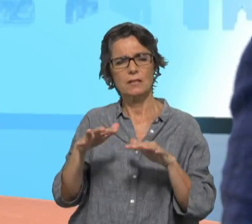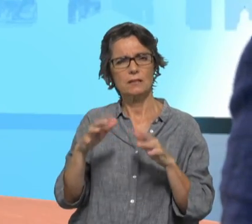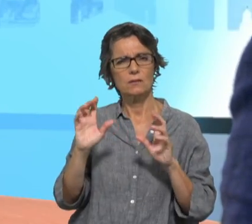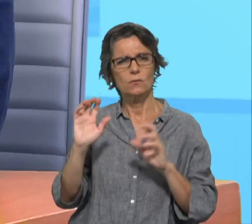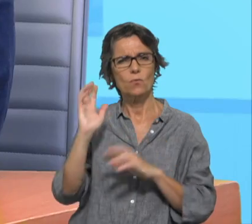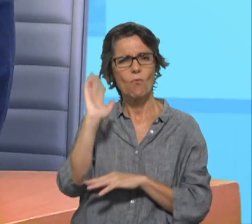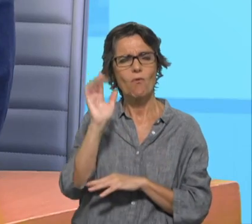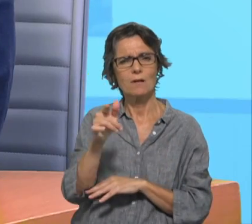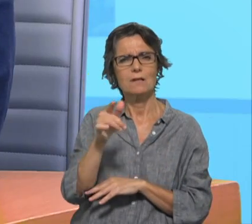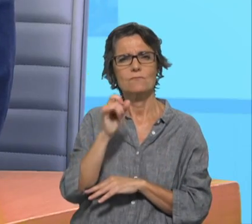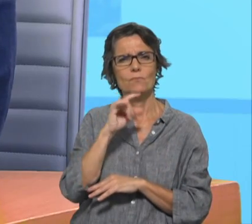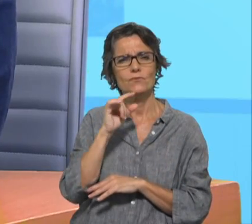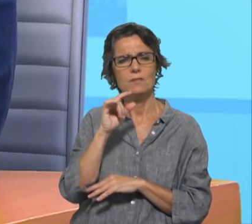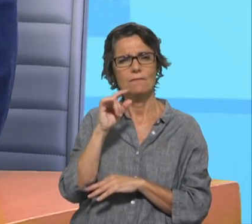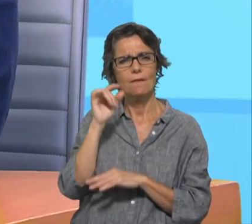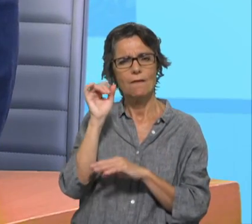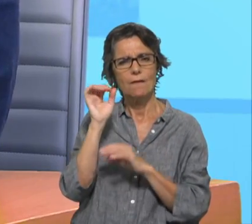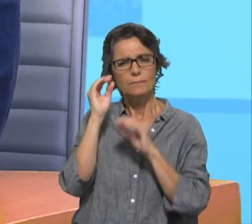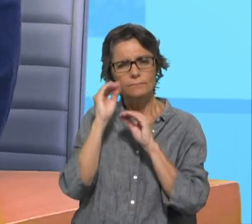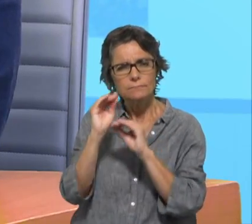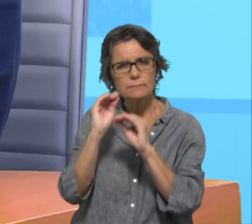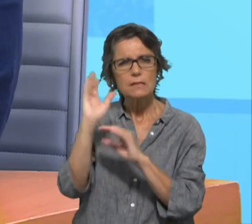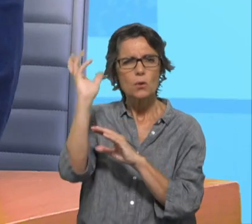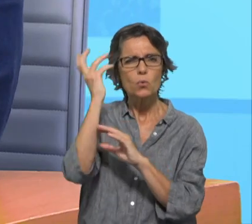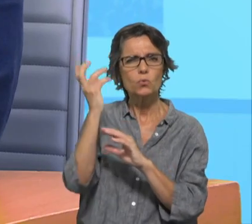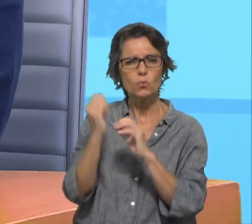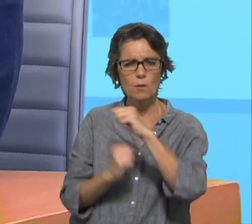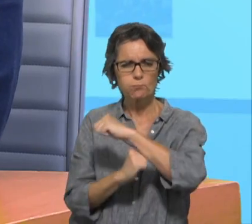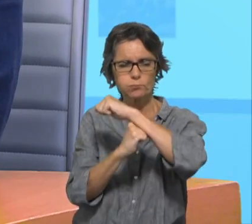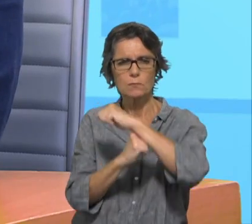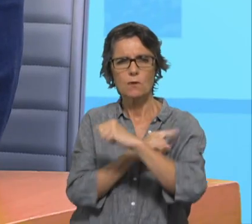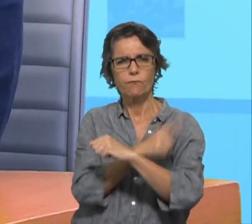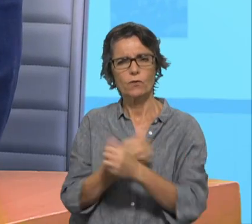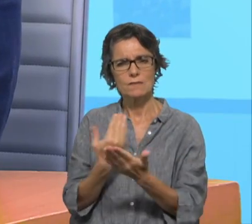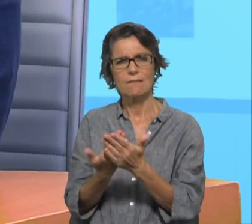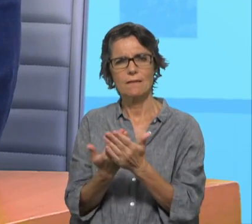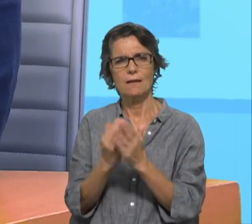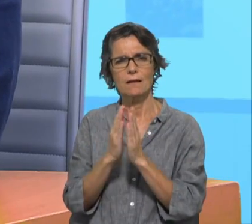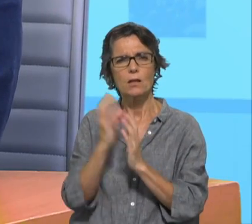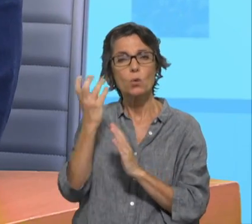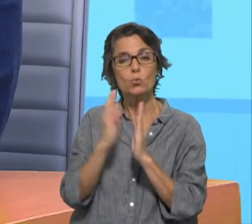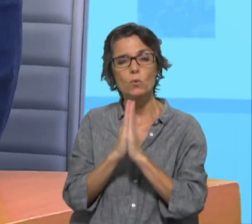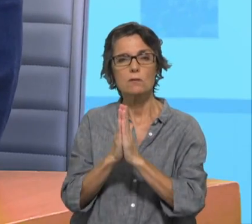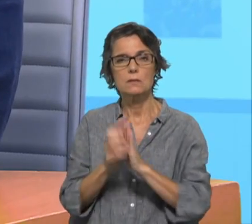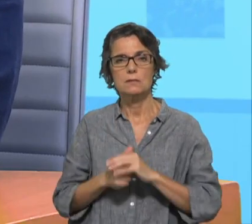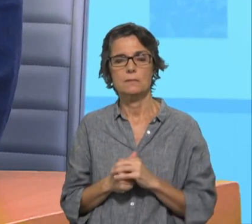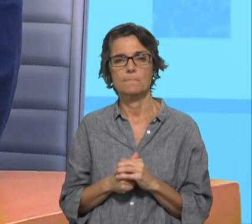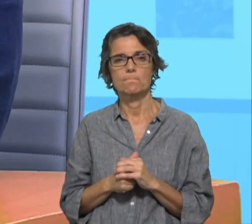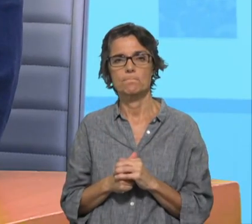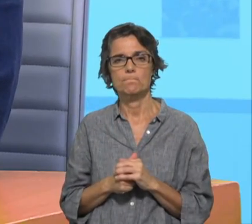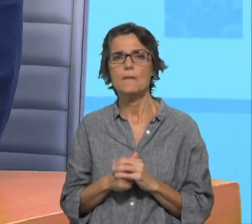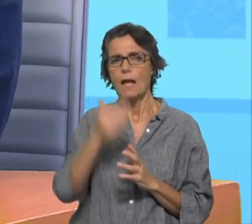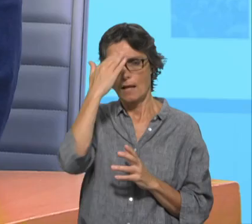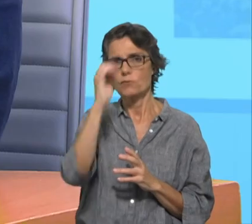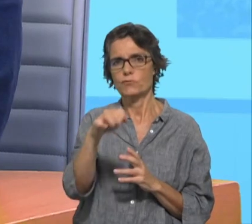eucarística que falávamos? Eu penso que sim, até porque o programa geralmente valoriza sempre muito, não apenas